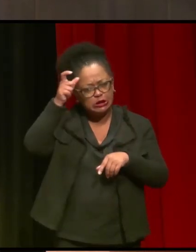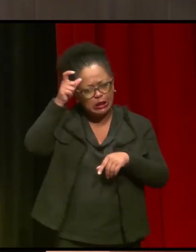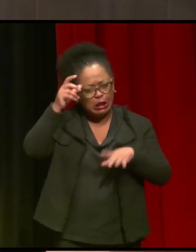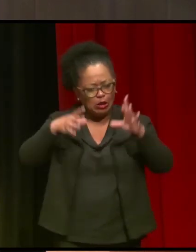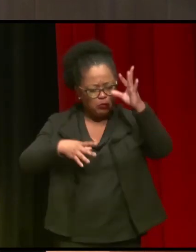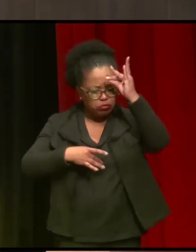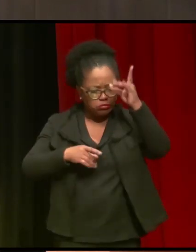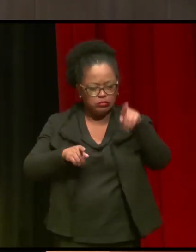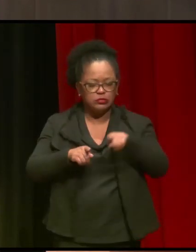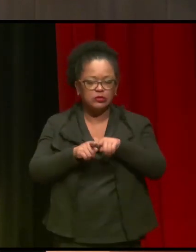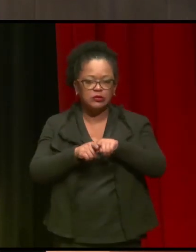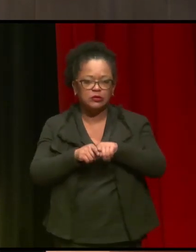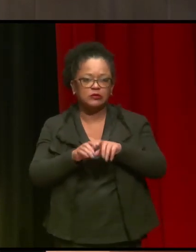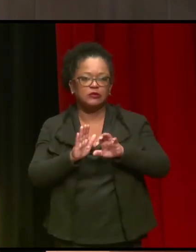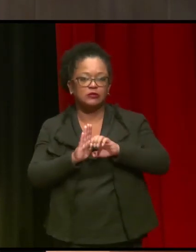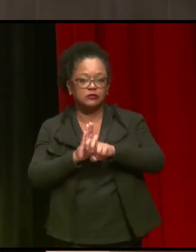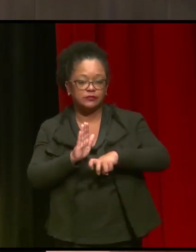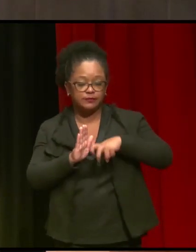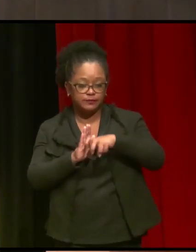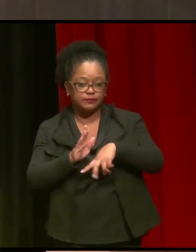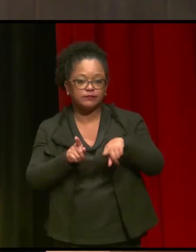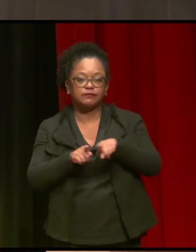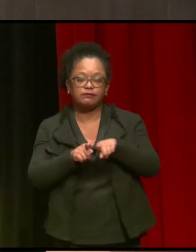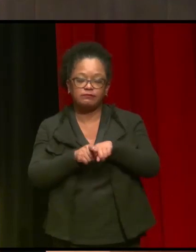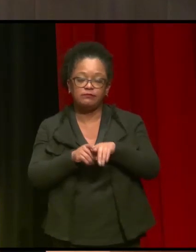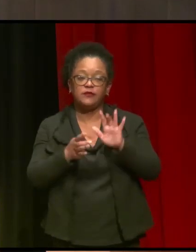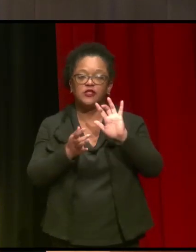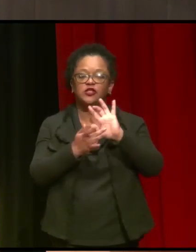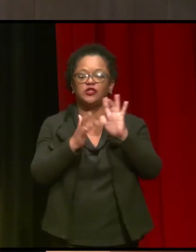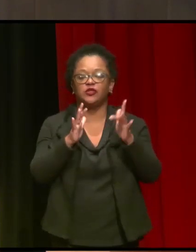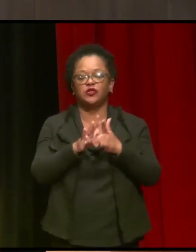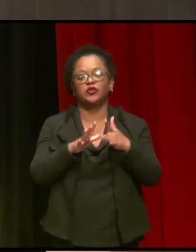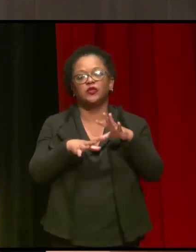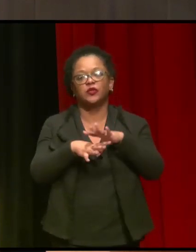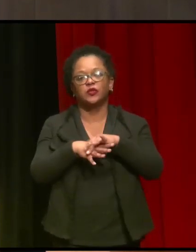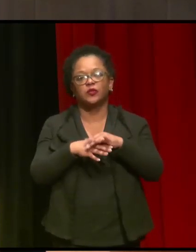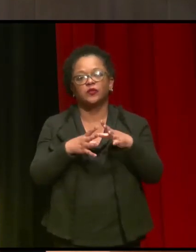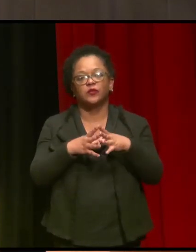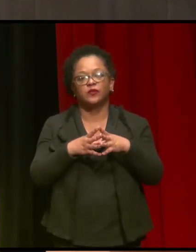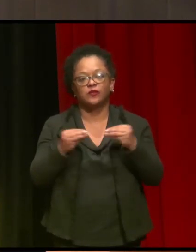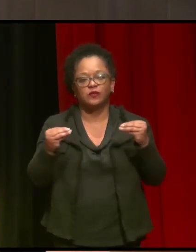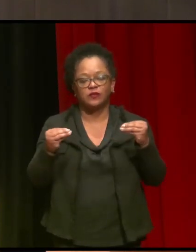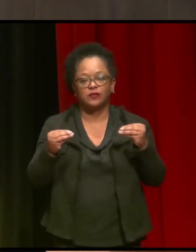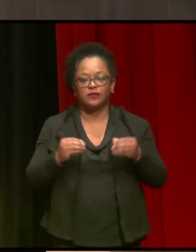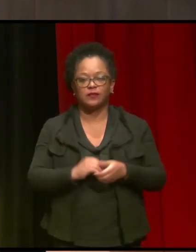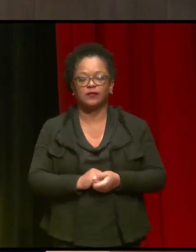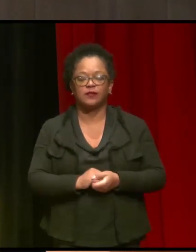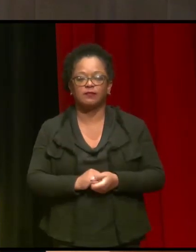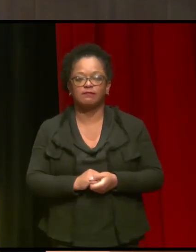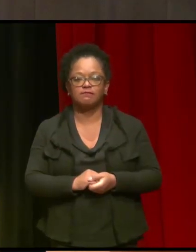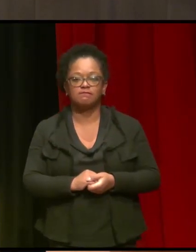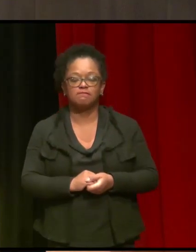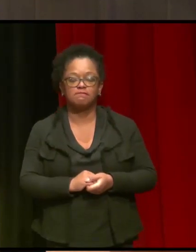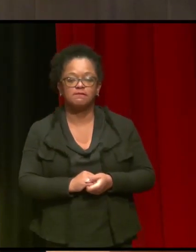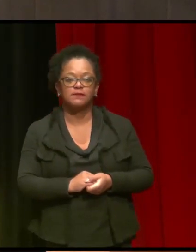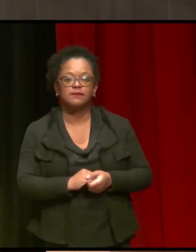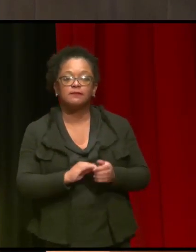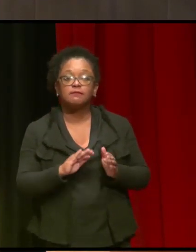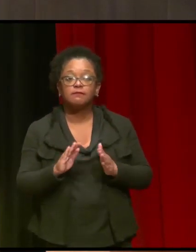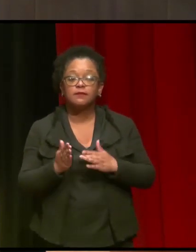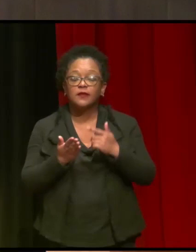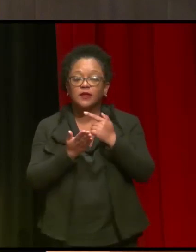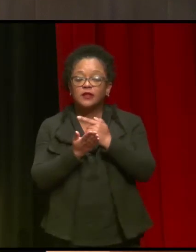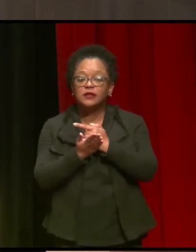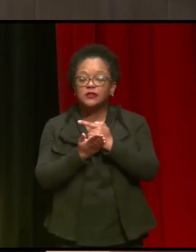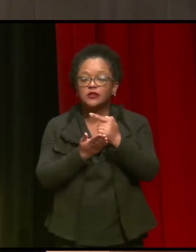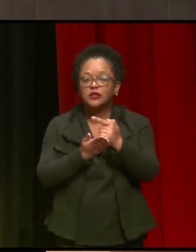e paralíticos, e ele os curou. Então, aquilo que eu falei de Gênesis no começo, agora